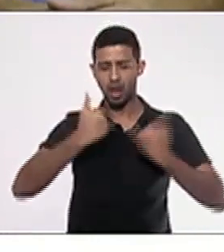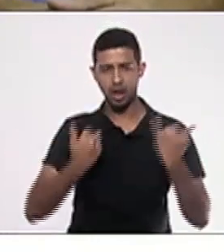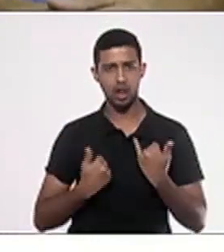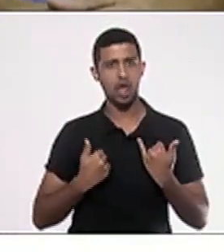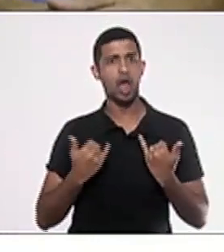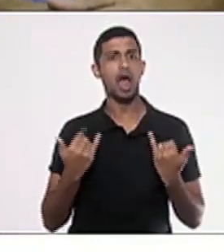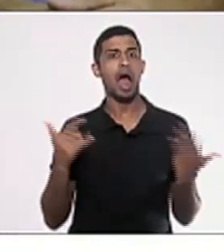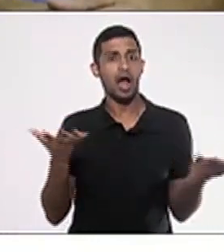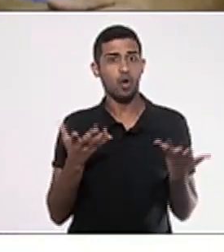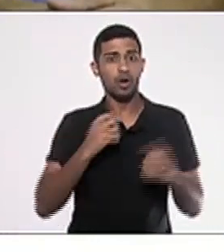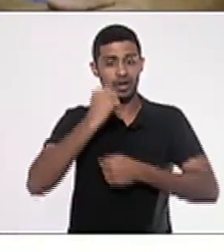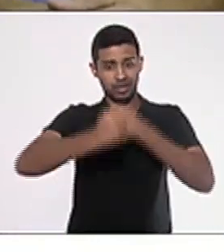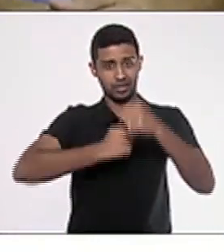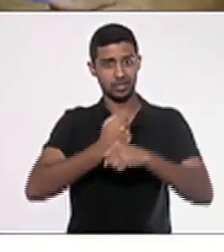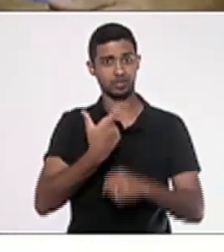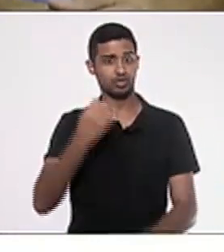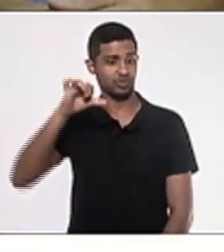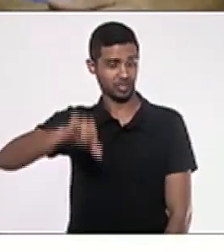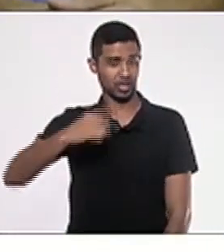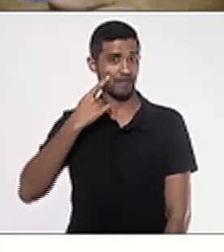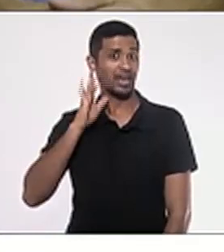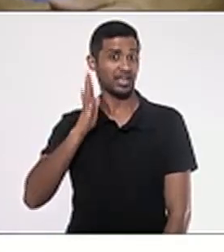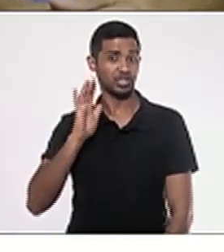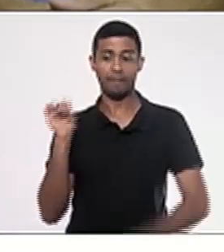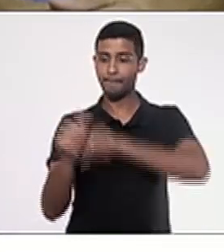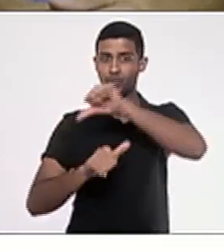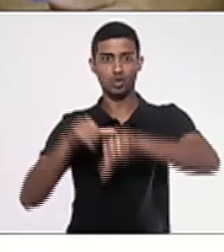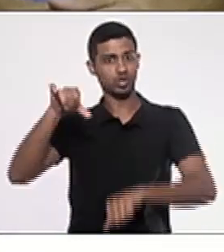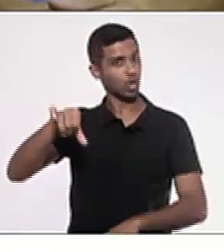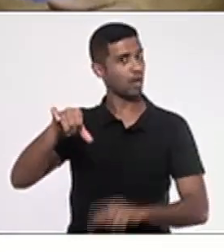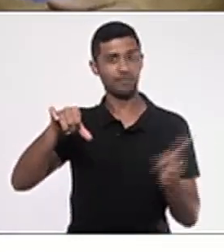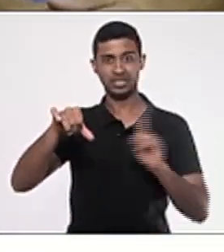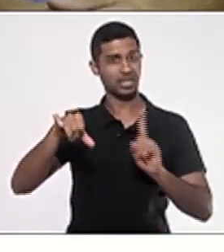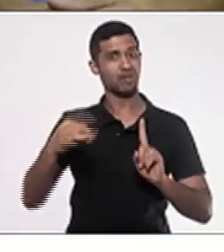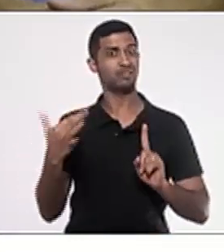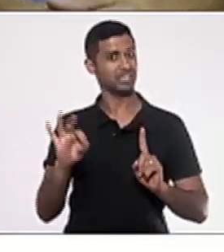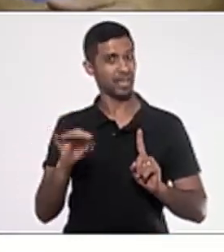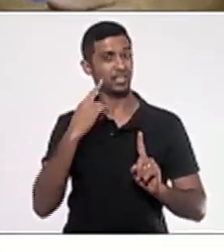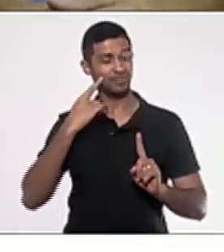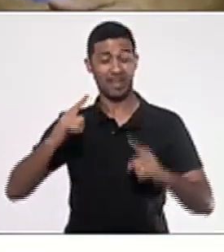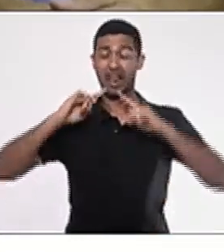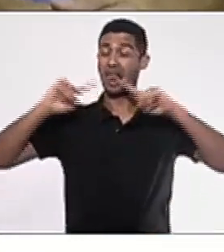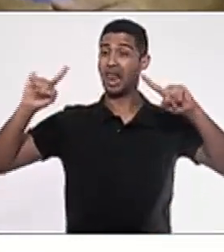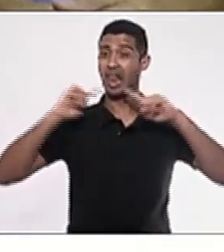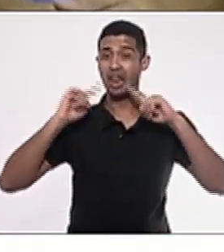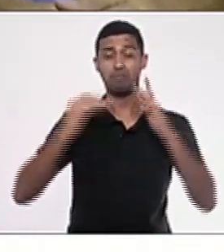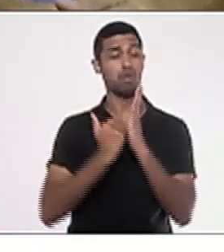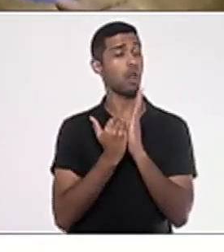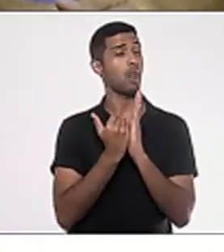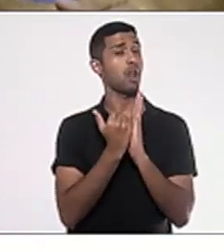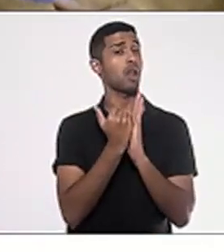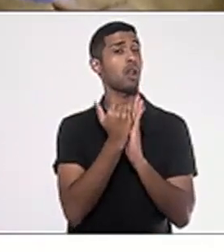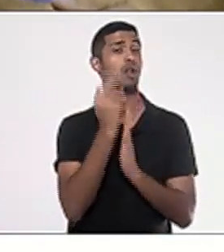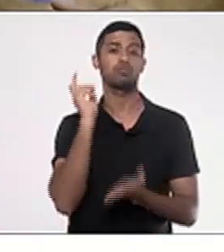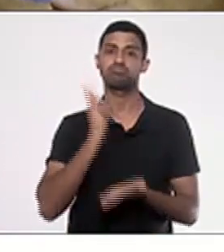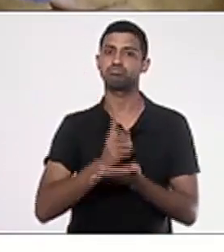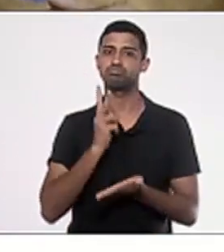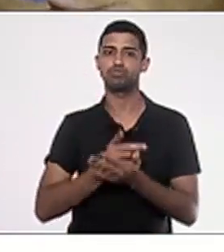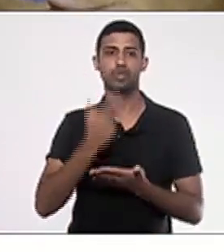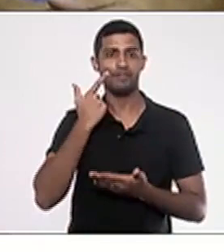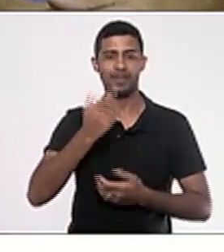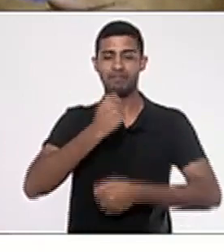colocada. Ou seja, esse ano a gente já observou um aumento muito grande de reclamações em face à SEDAI. Nós encerramos o